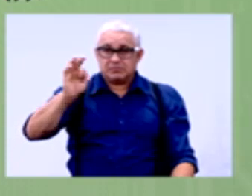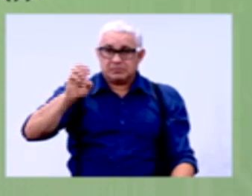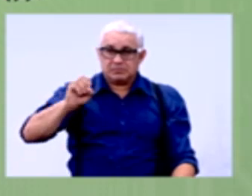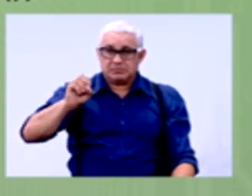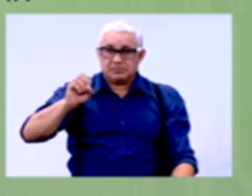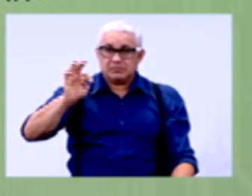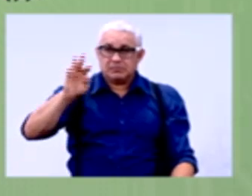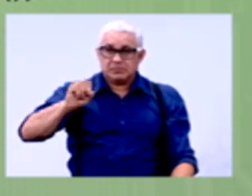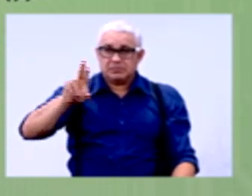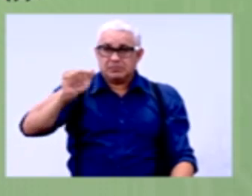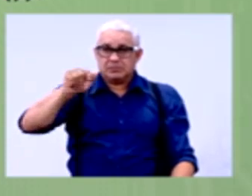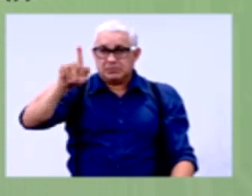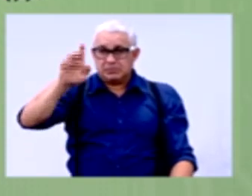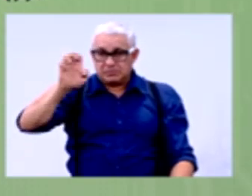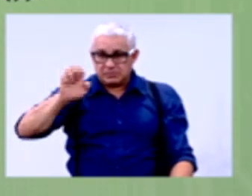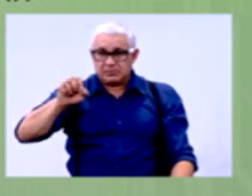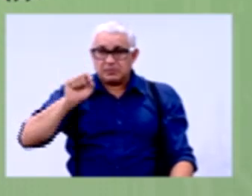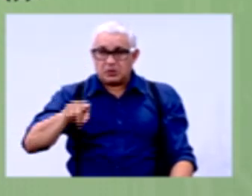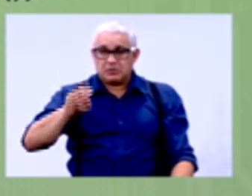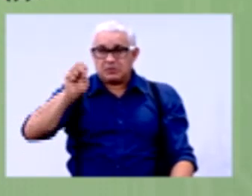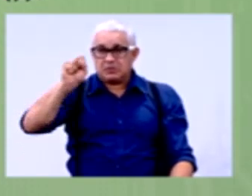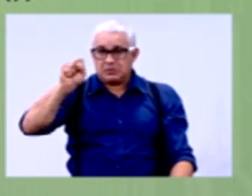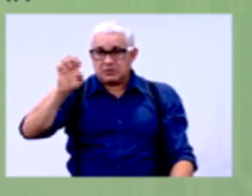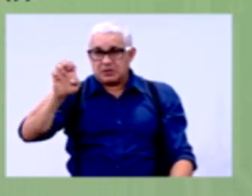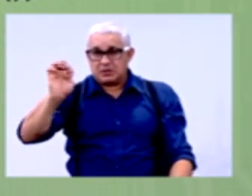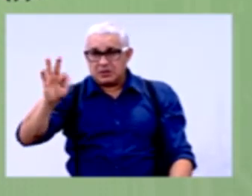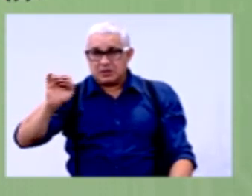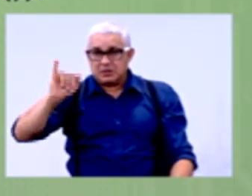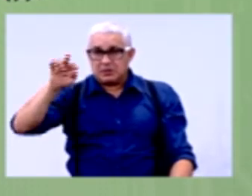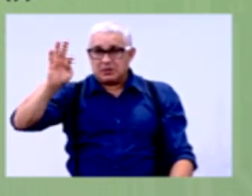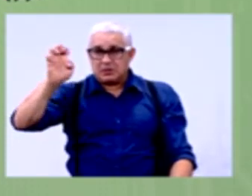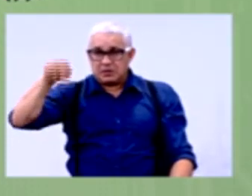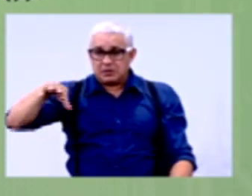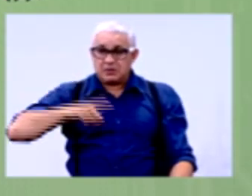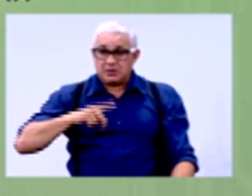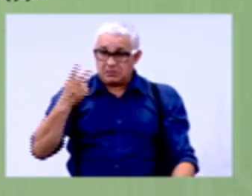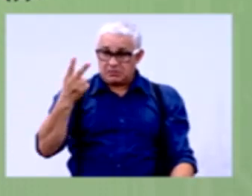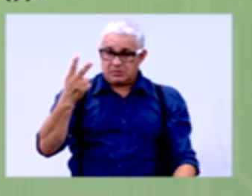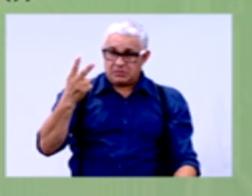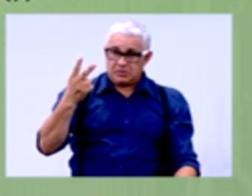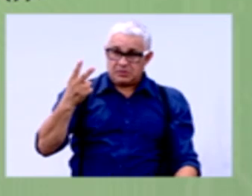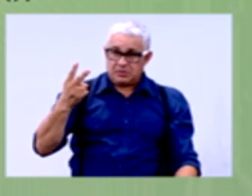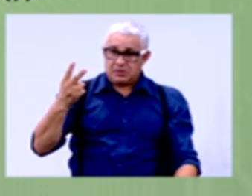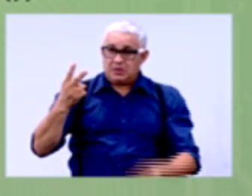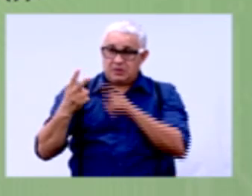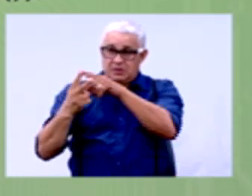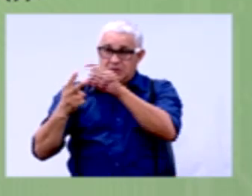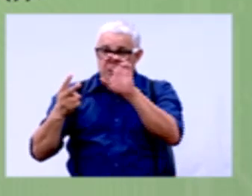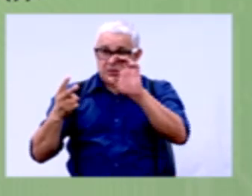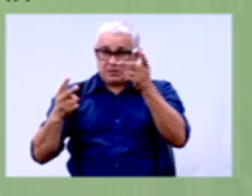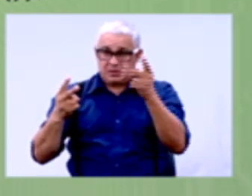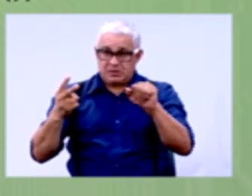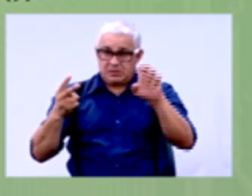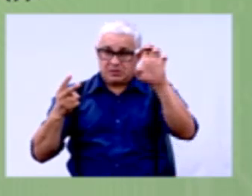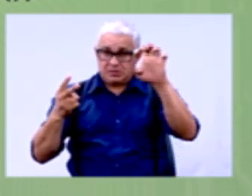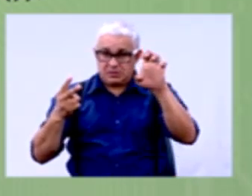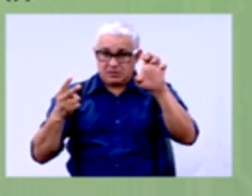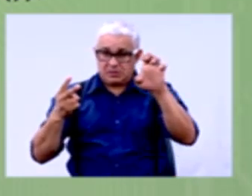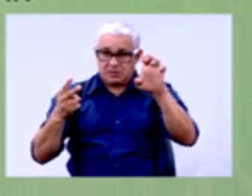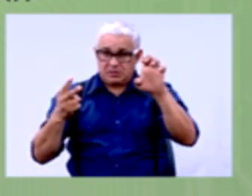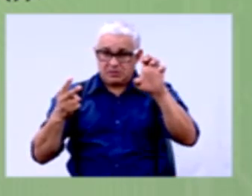localstorage.setItem, certo? E aí nós temos o quê? Dois parâmetros. Um é a chave e o outro é